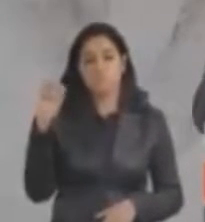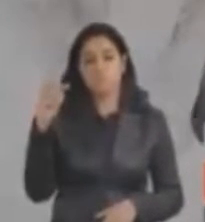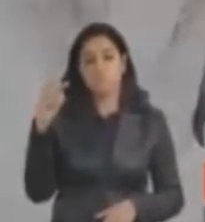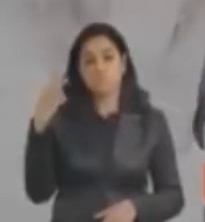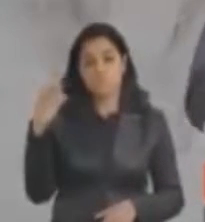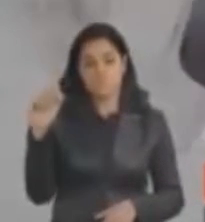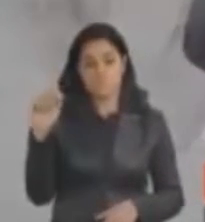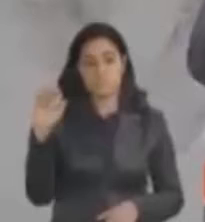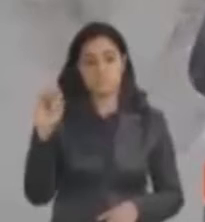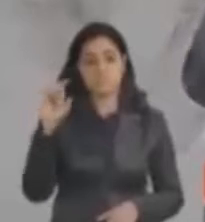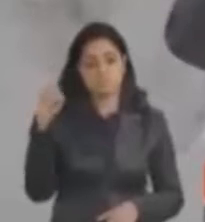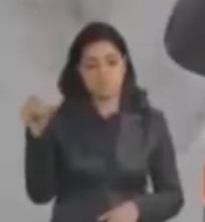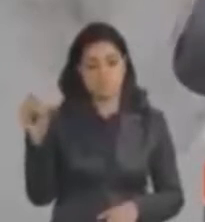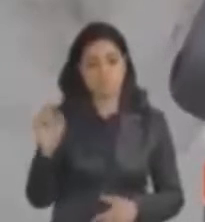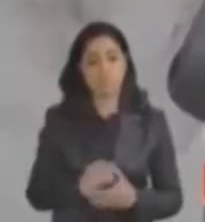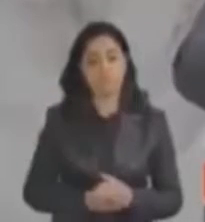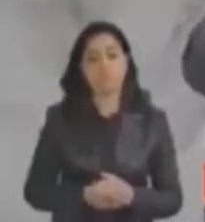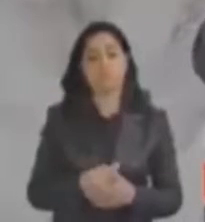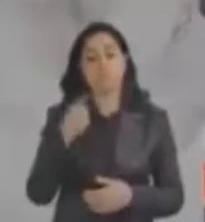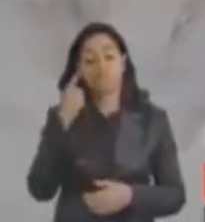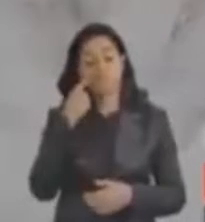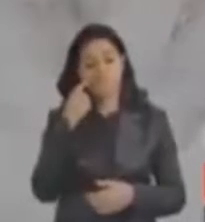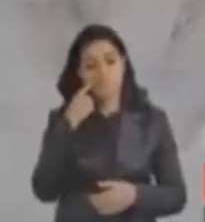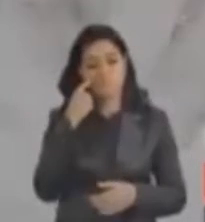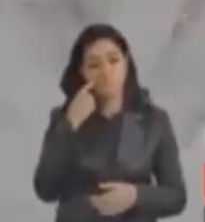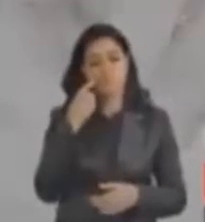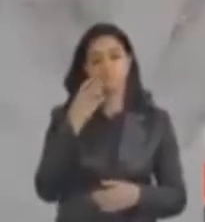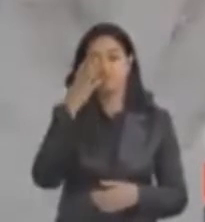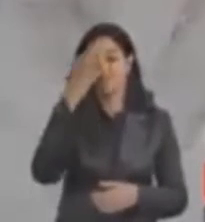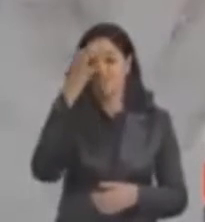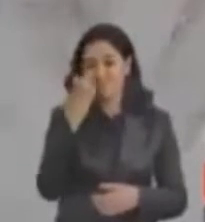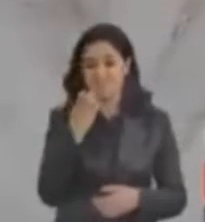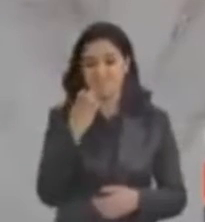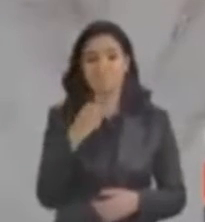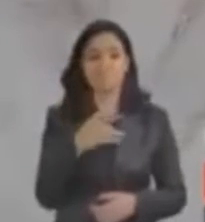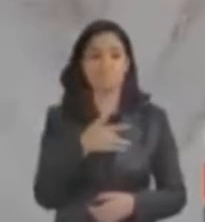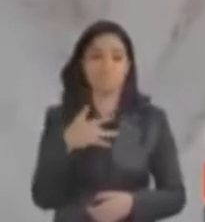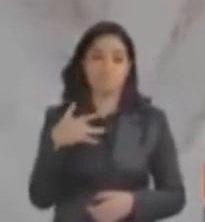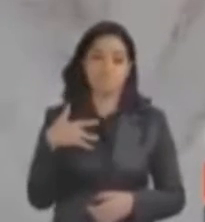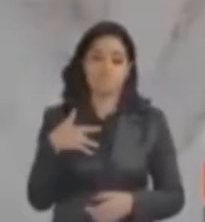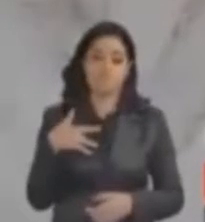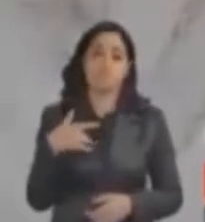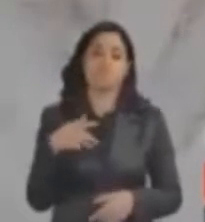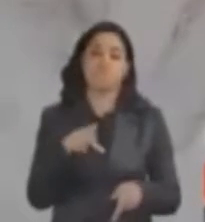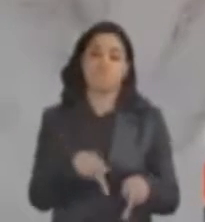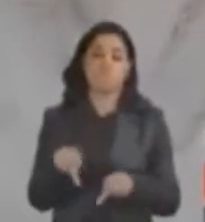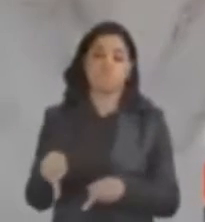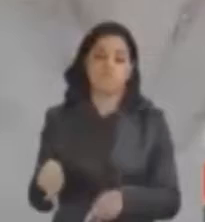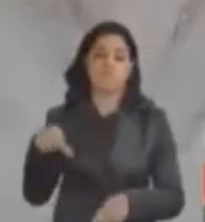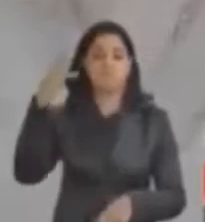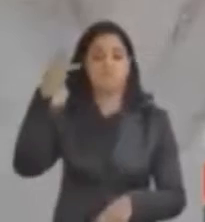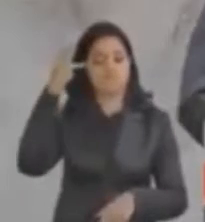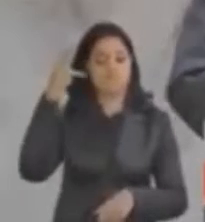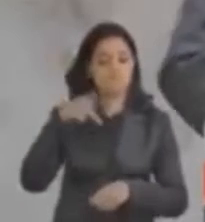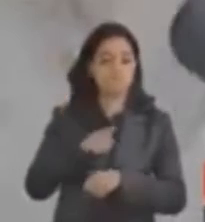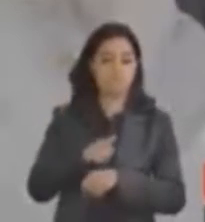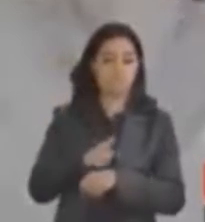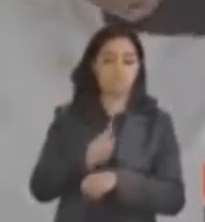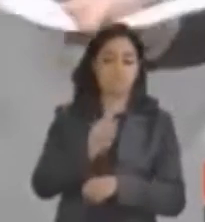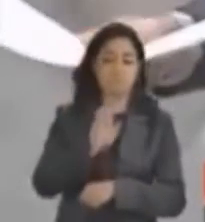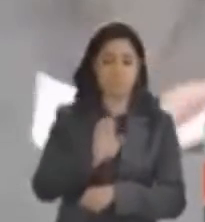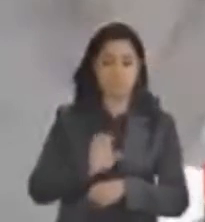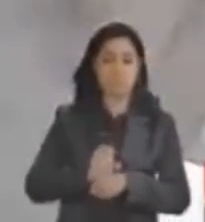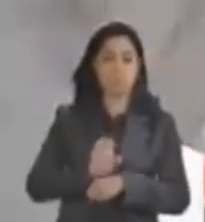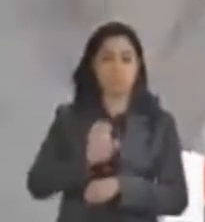de caos em que se encontra a saúde pública no estado de são paulo e aí não tem essa